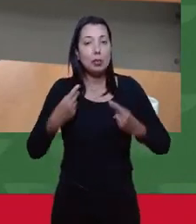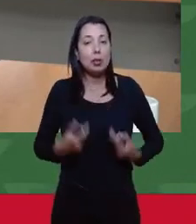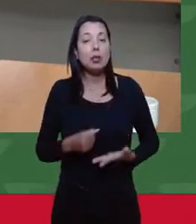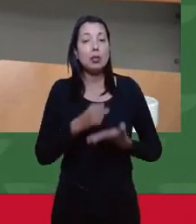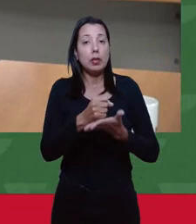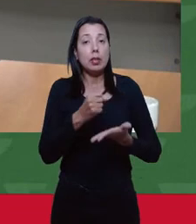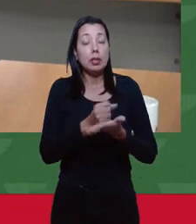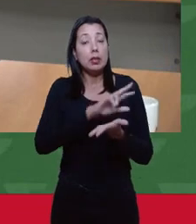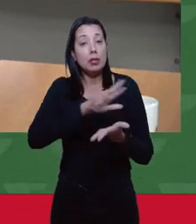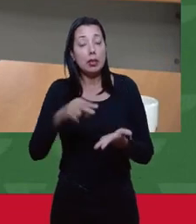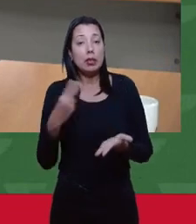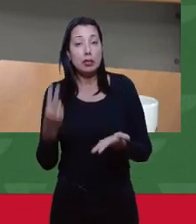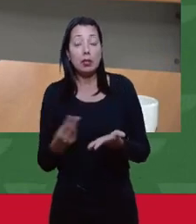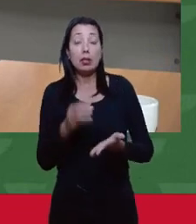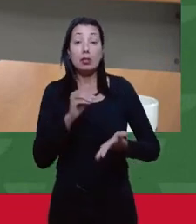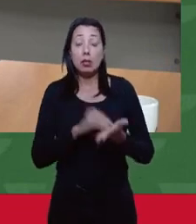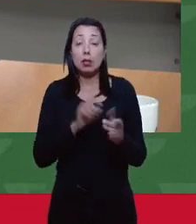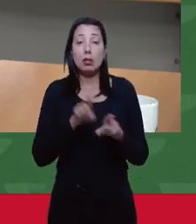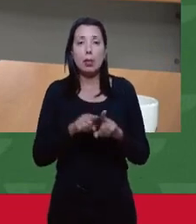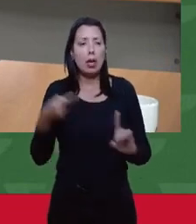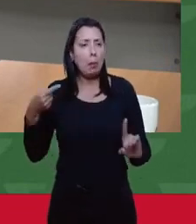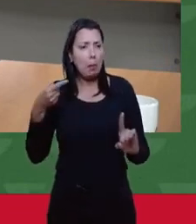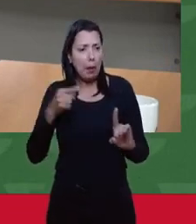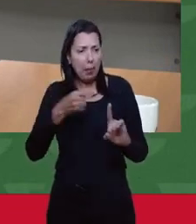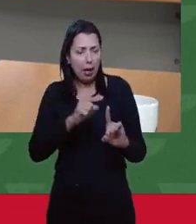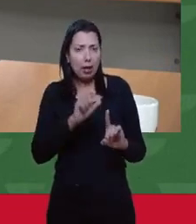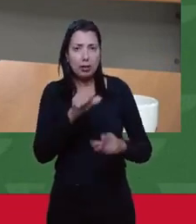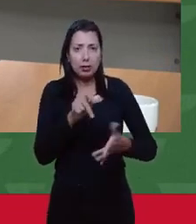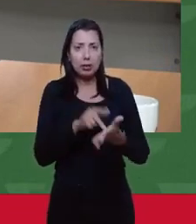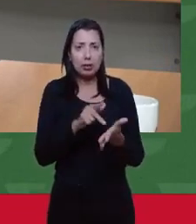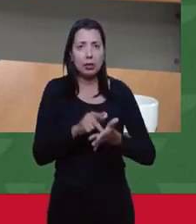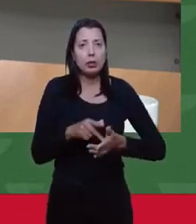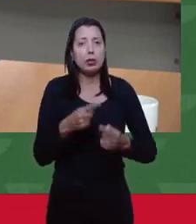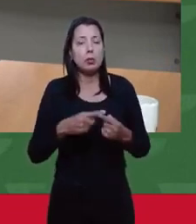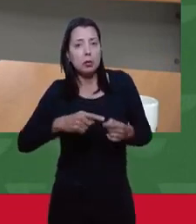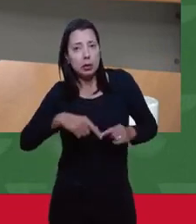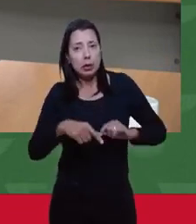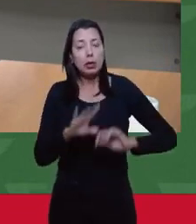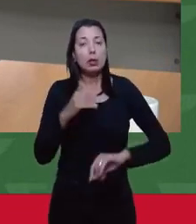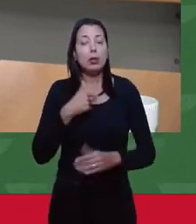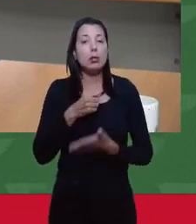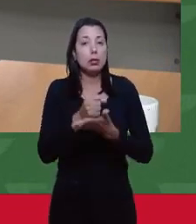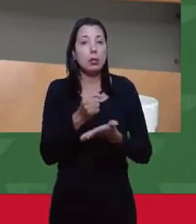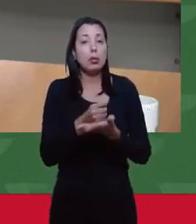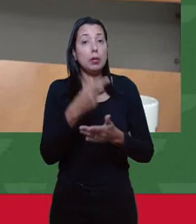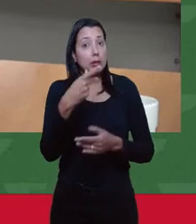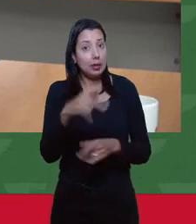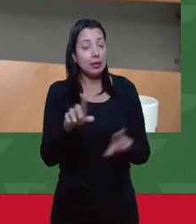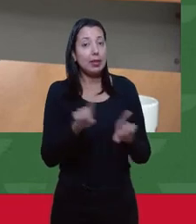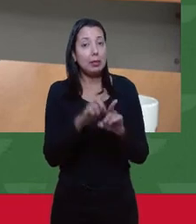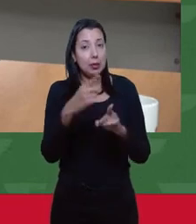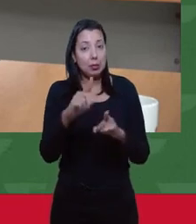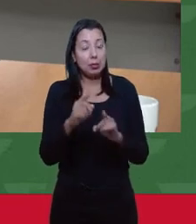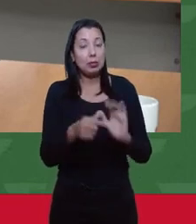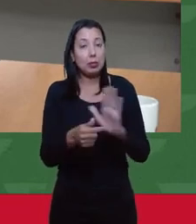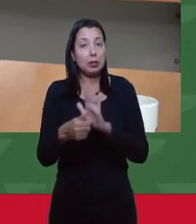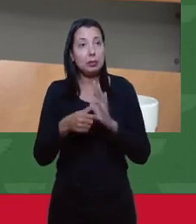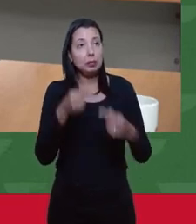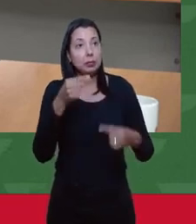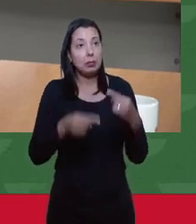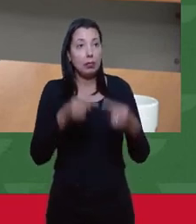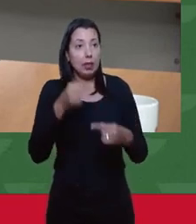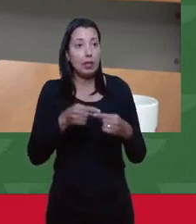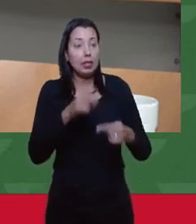dedicada, muitas vezes injustamente agredida. Exatamente, Rosário, nós somos solidários contigo pelas suas posições